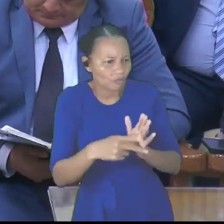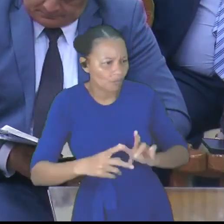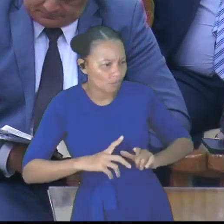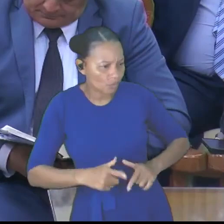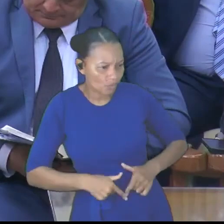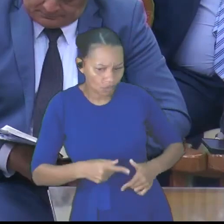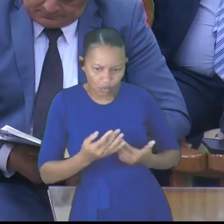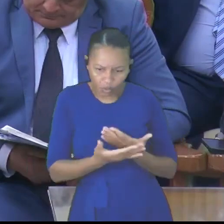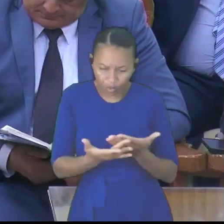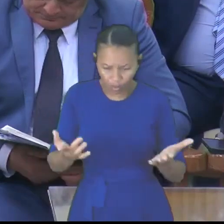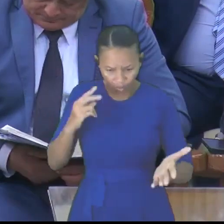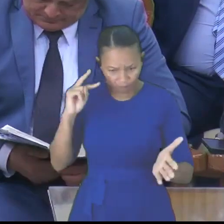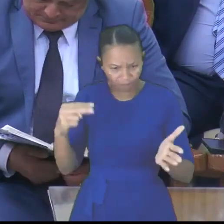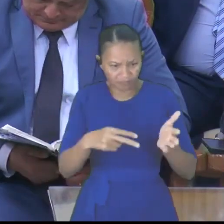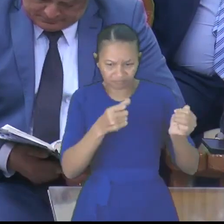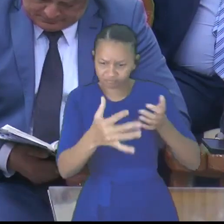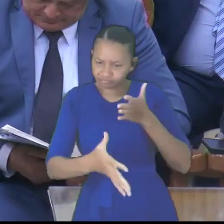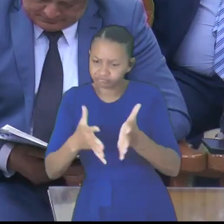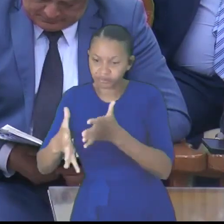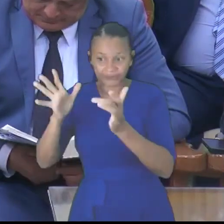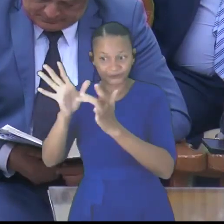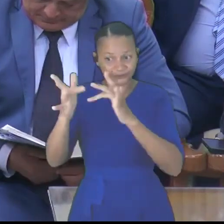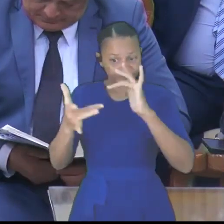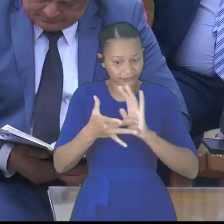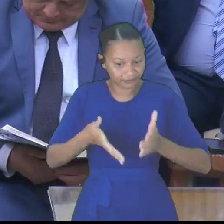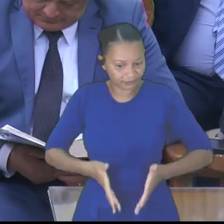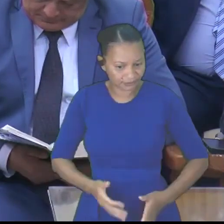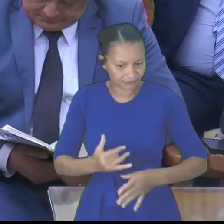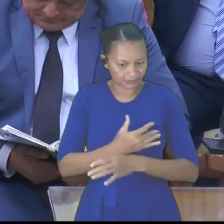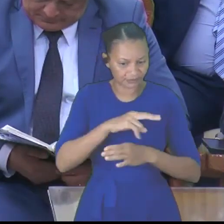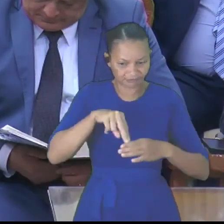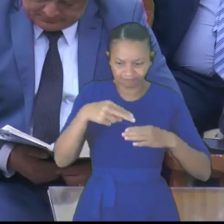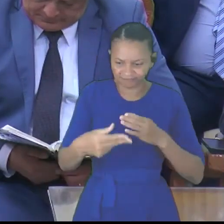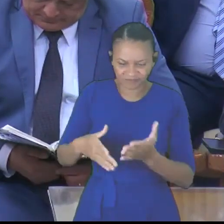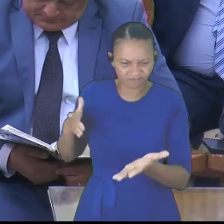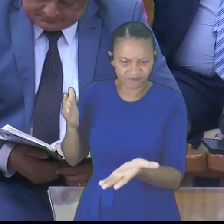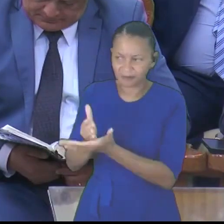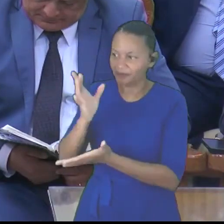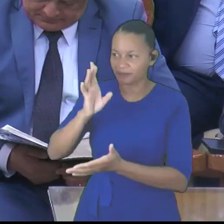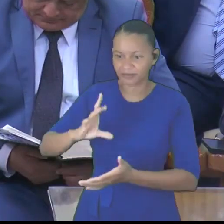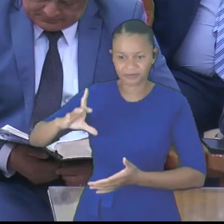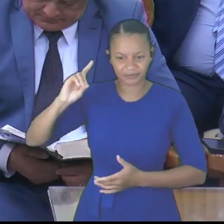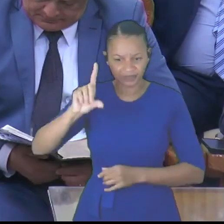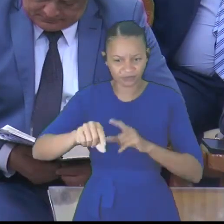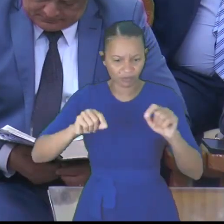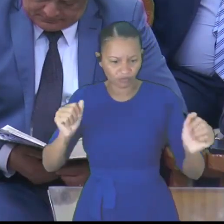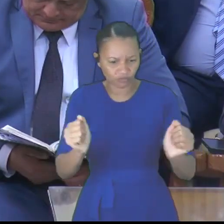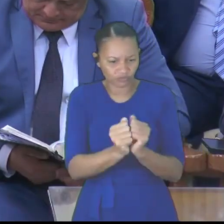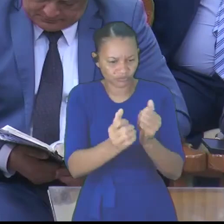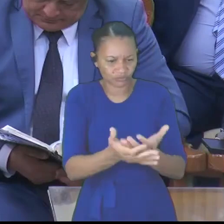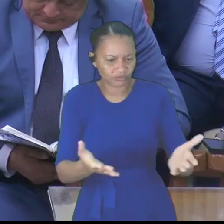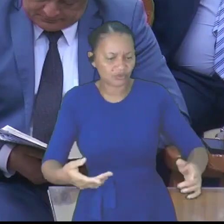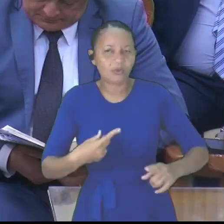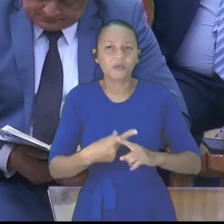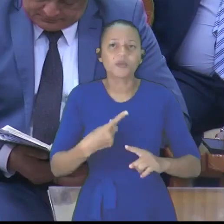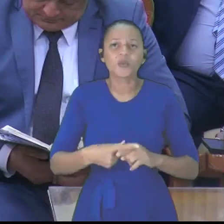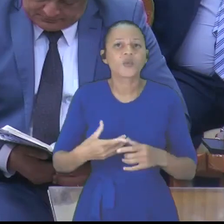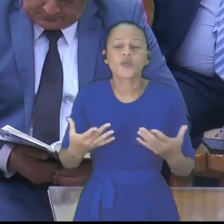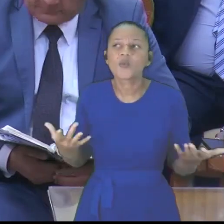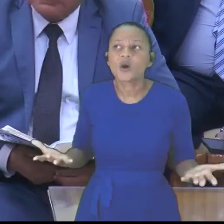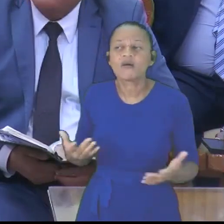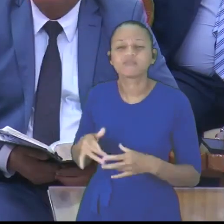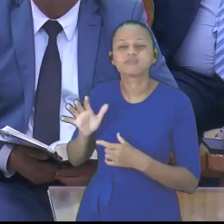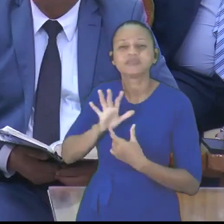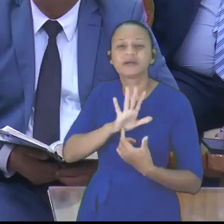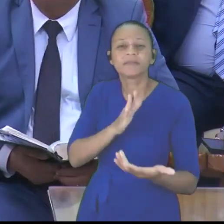escutai estas minhas palavras. A Jesus Nazareno, varão aprovado por Deus entre vós. Com o quê? Qual era o sinal que Jesus